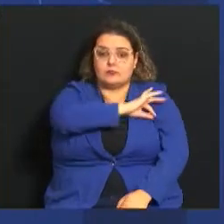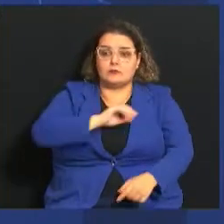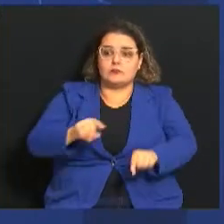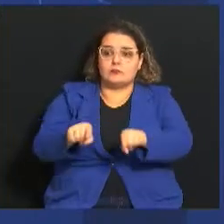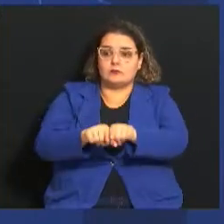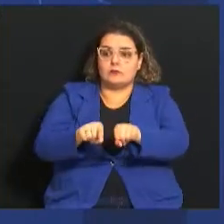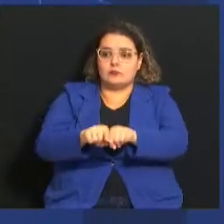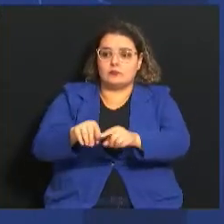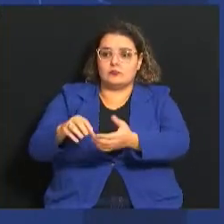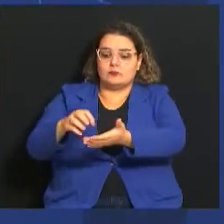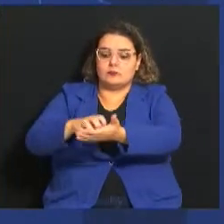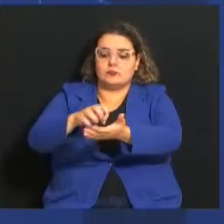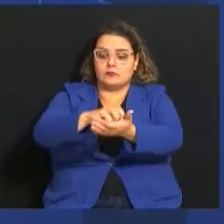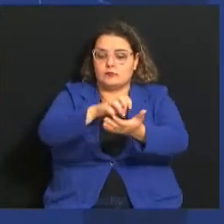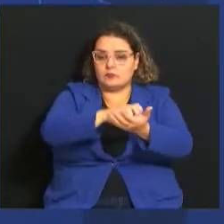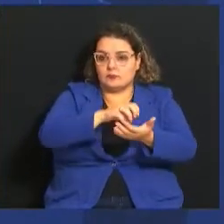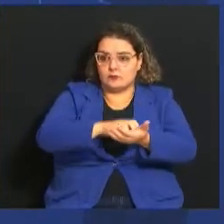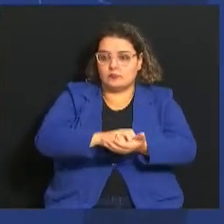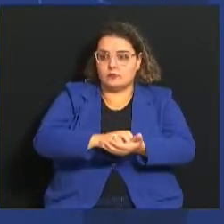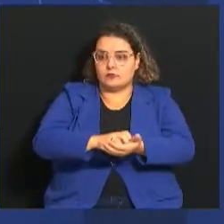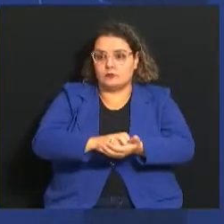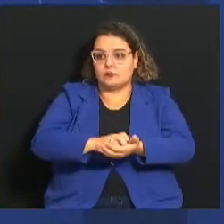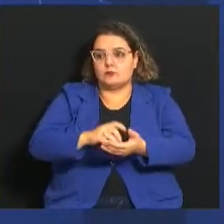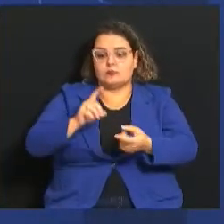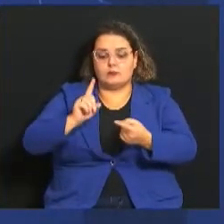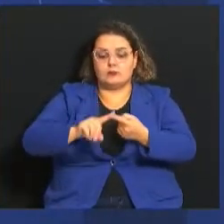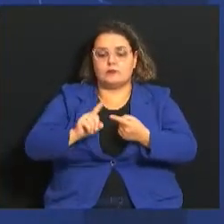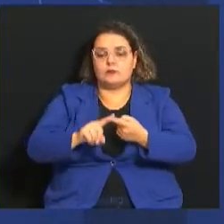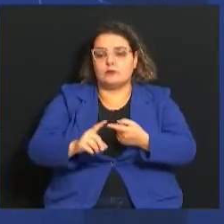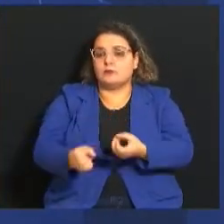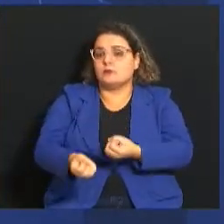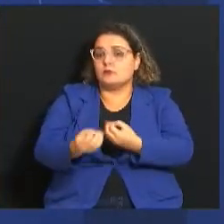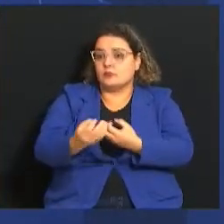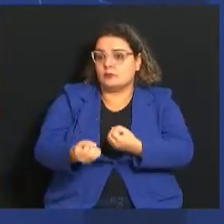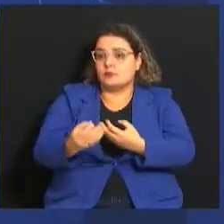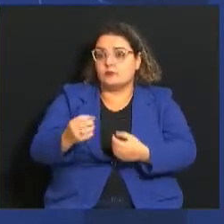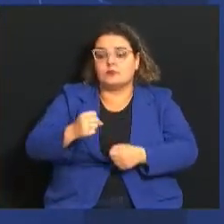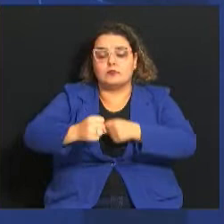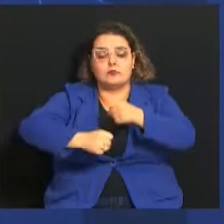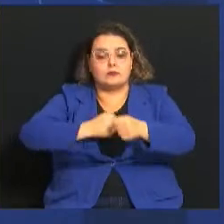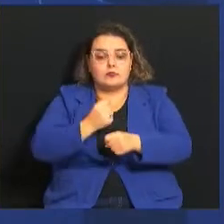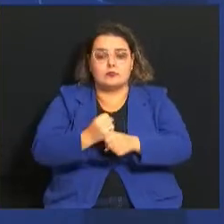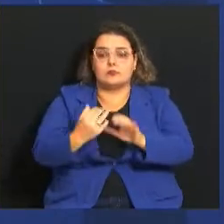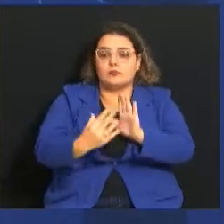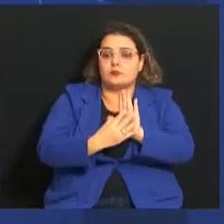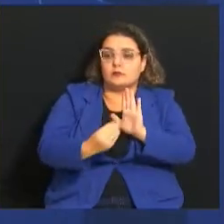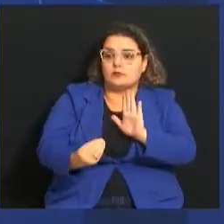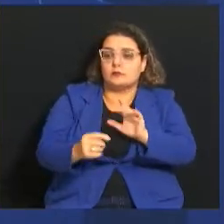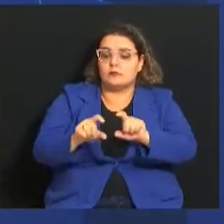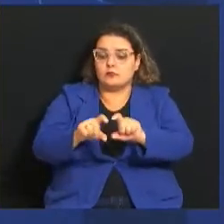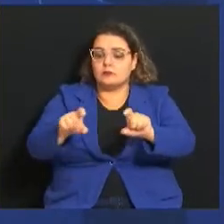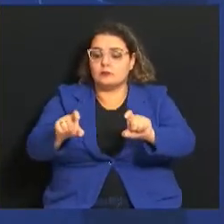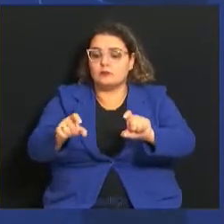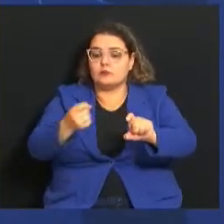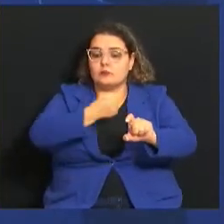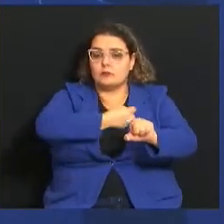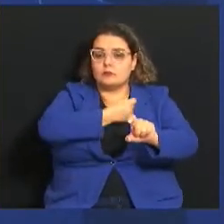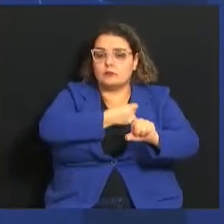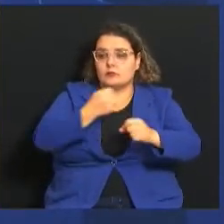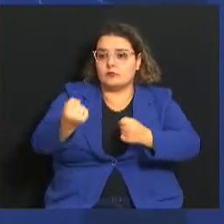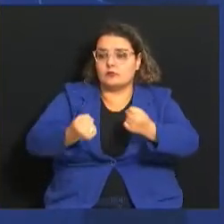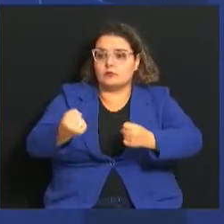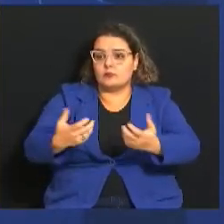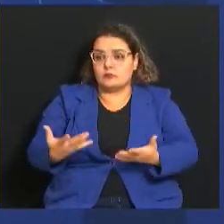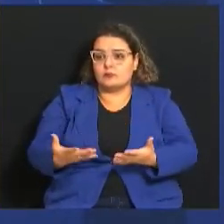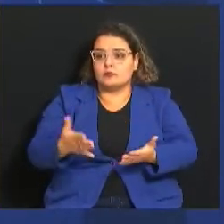órgãos indiretos, contendo dados como o ano, modelo, placas, gastos de manutenção